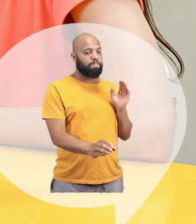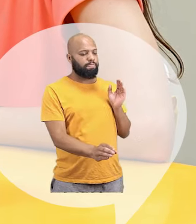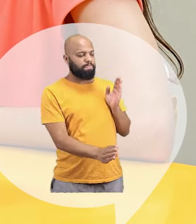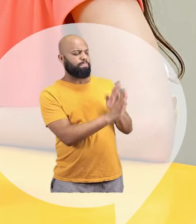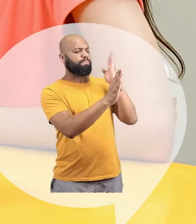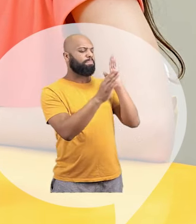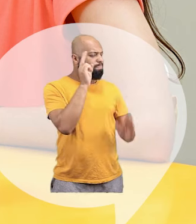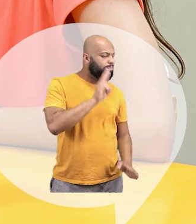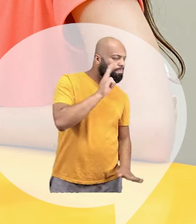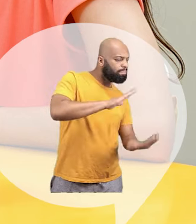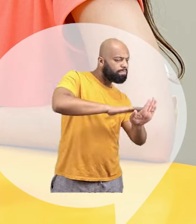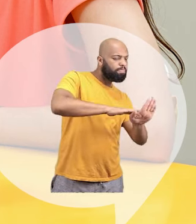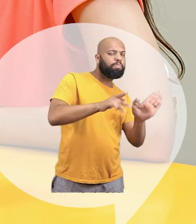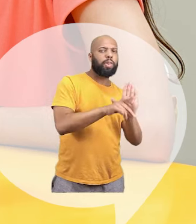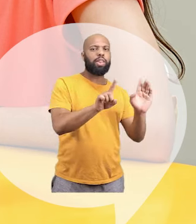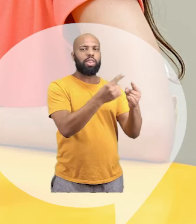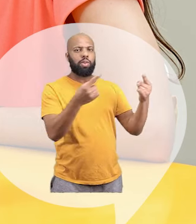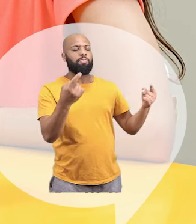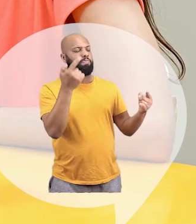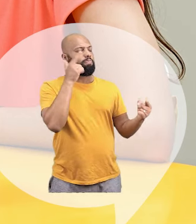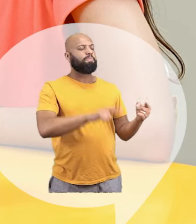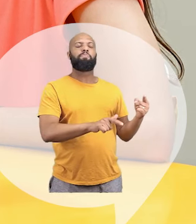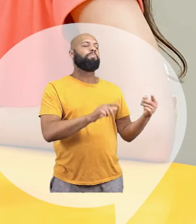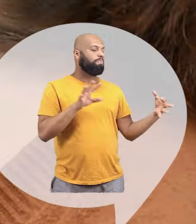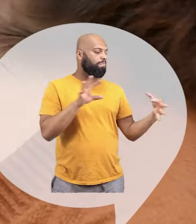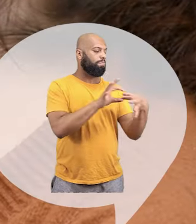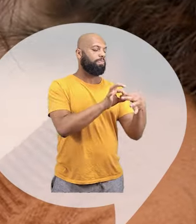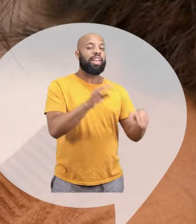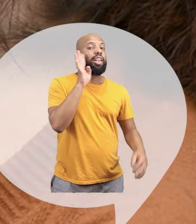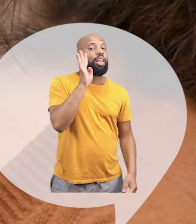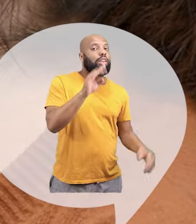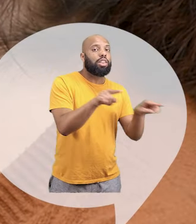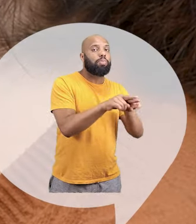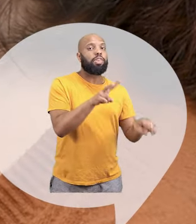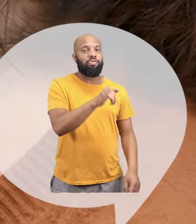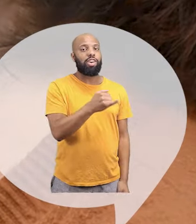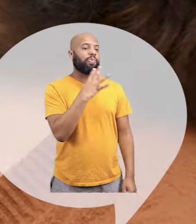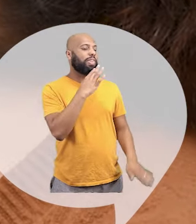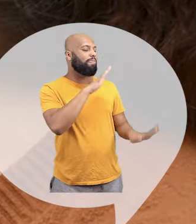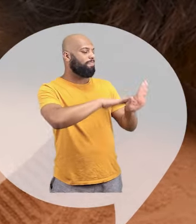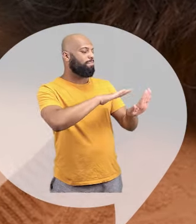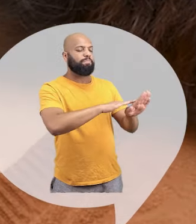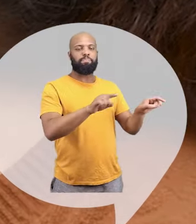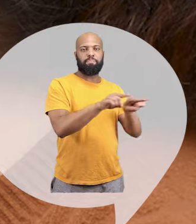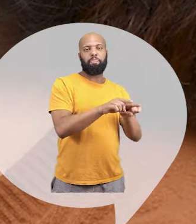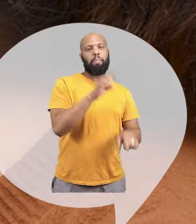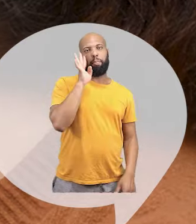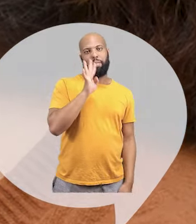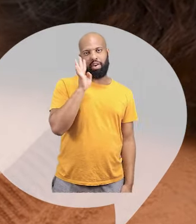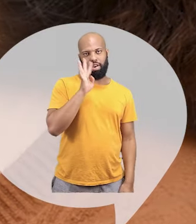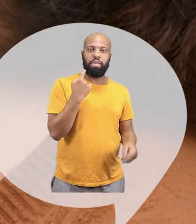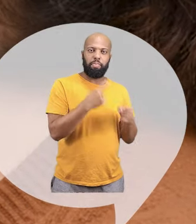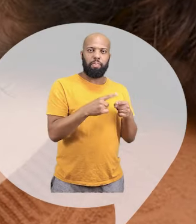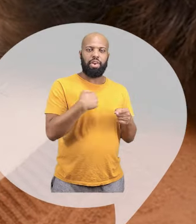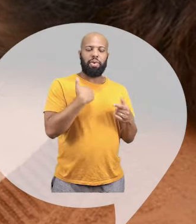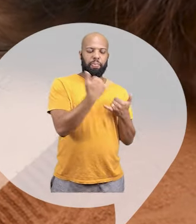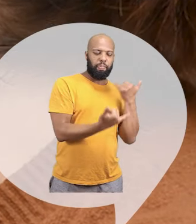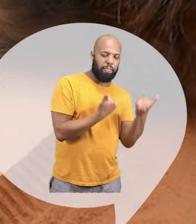eu identifico uma história na música e é legal também quando você vai conhecendo os bastidores né